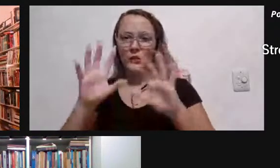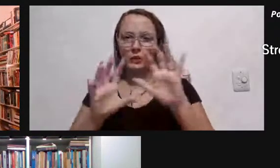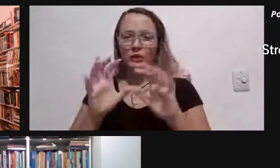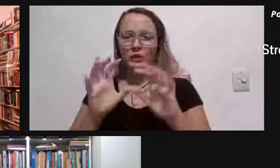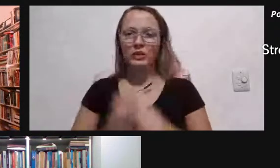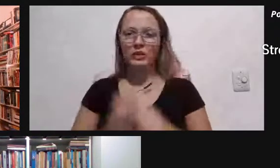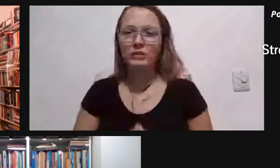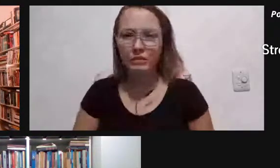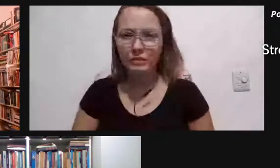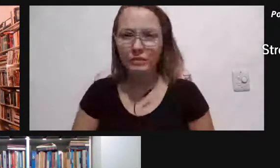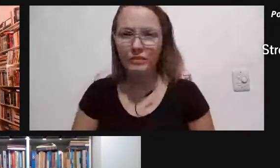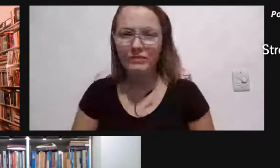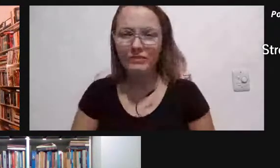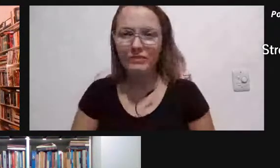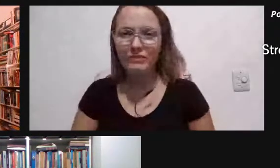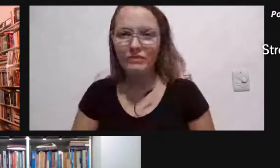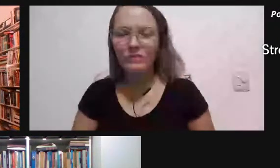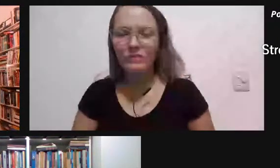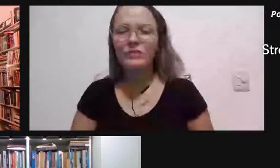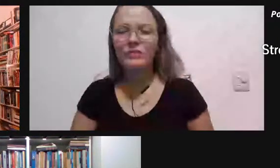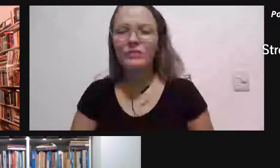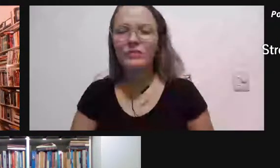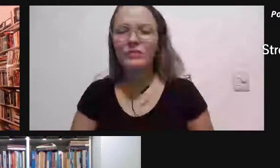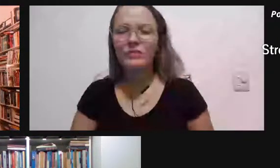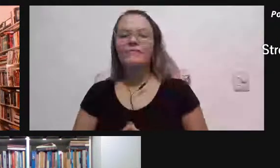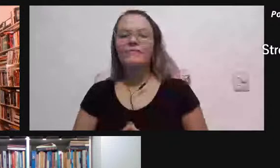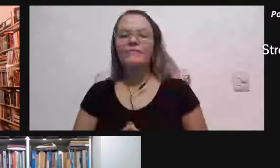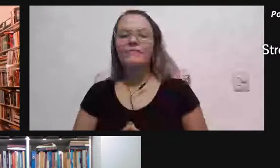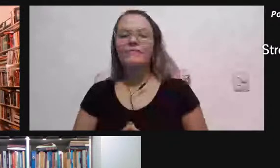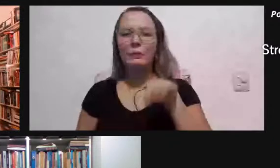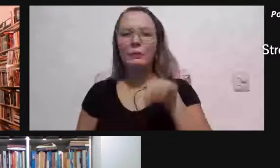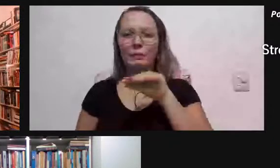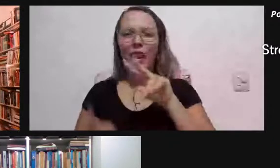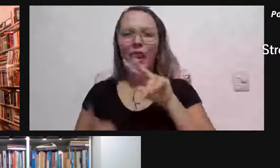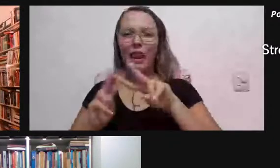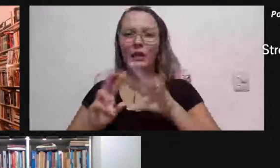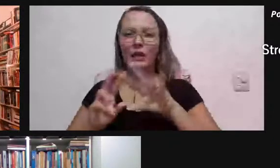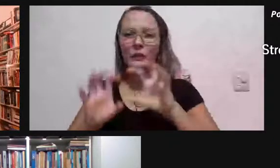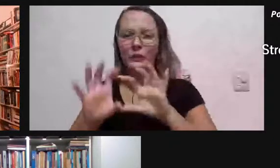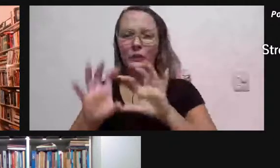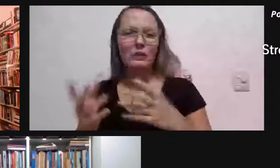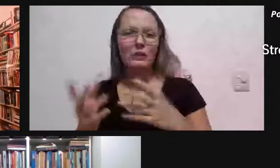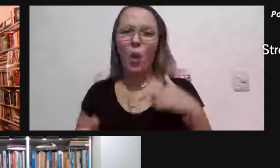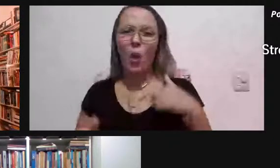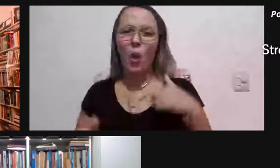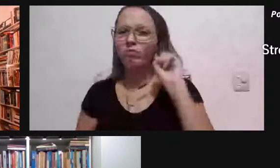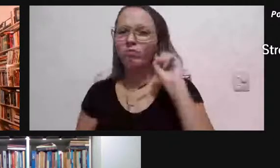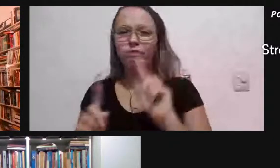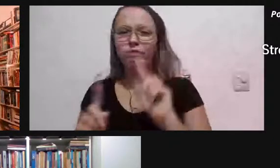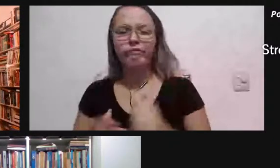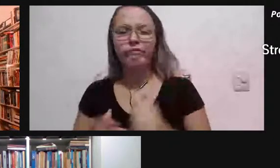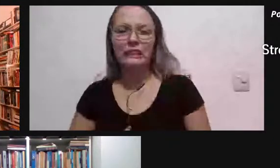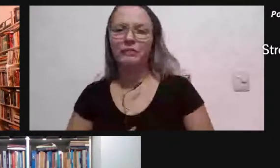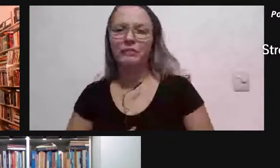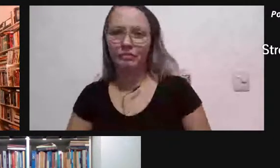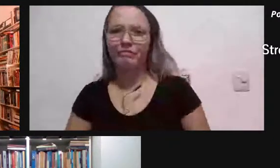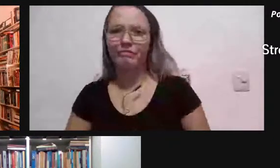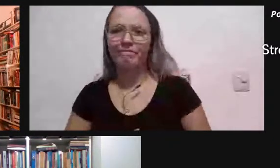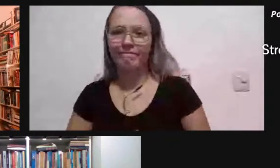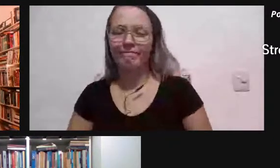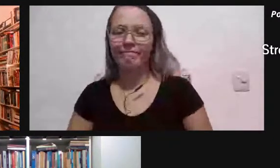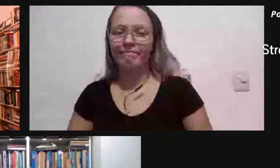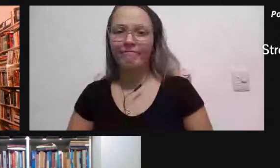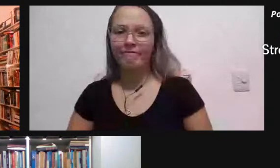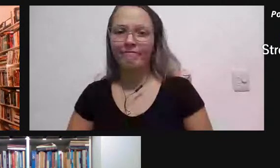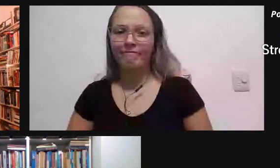eu não sei, eu não conheço, mas é uma possibilidade, uma boa pergunta. Fiquei curiosa também. Tem